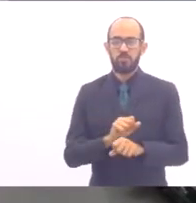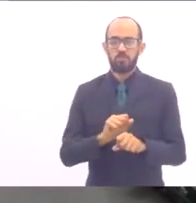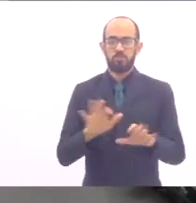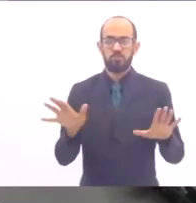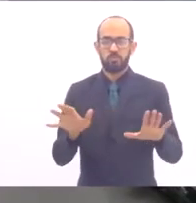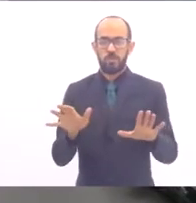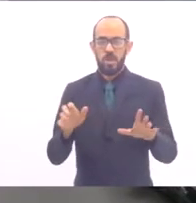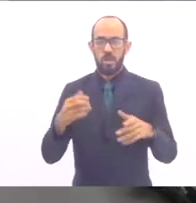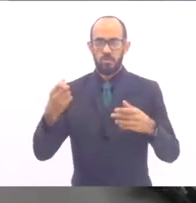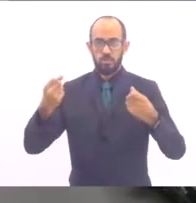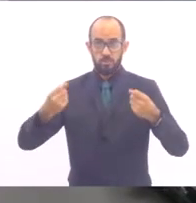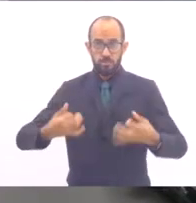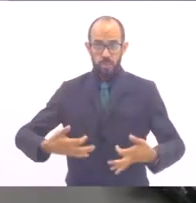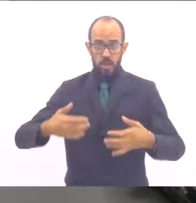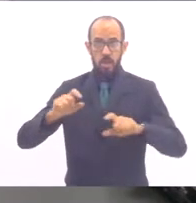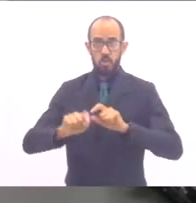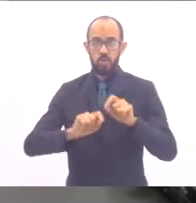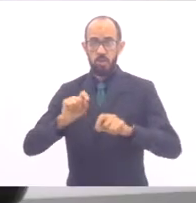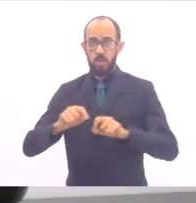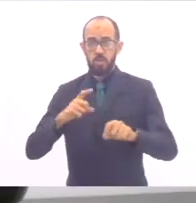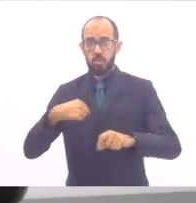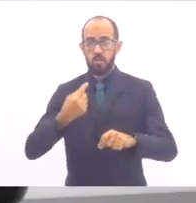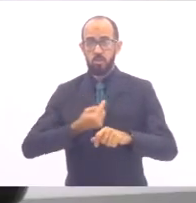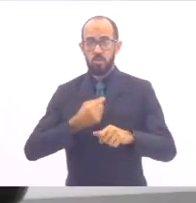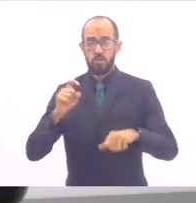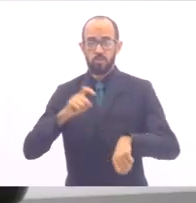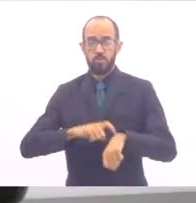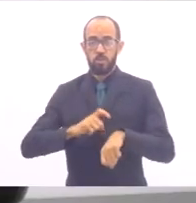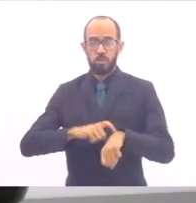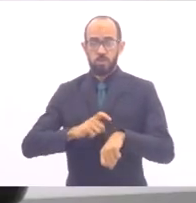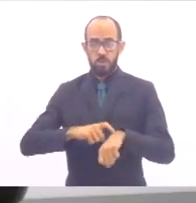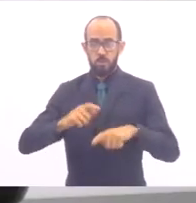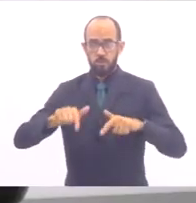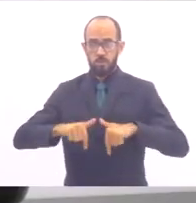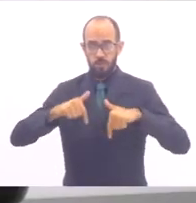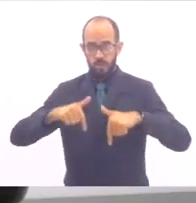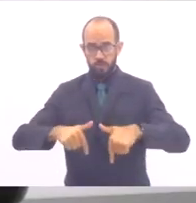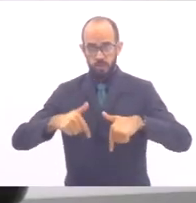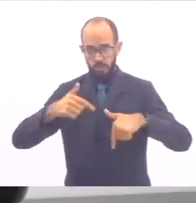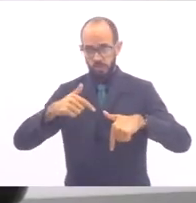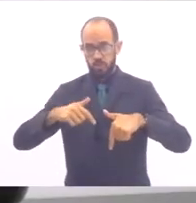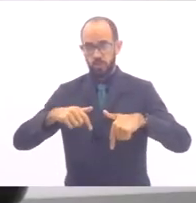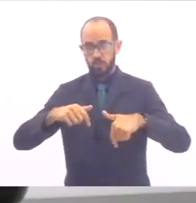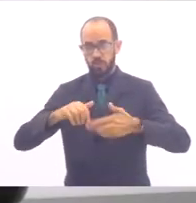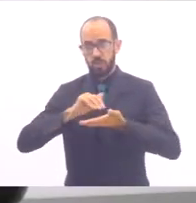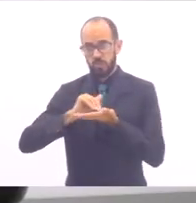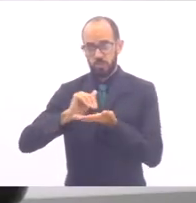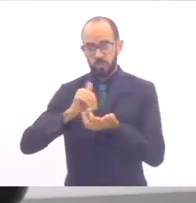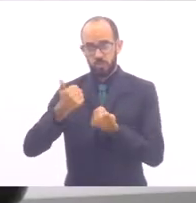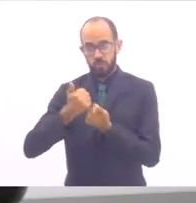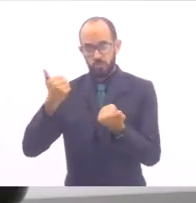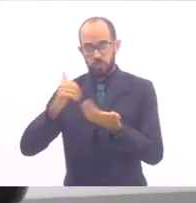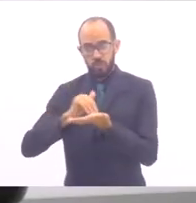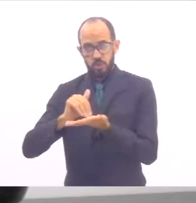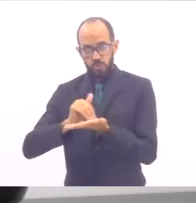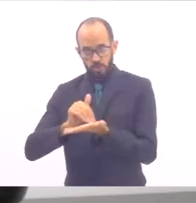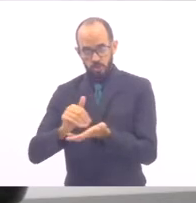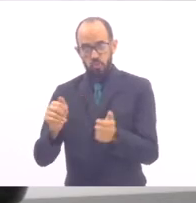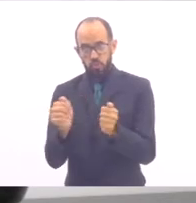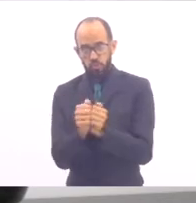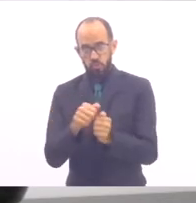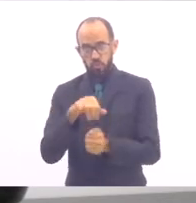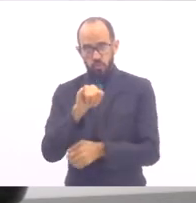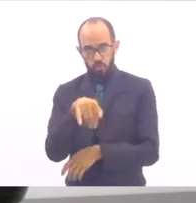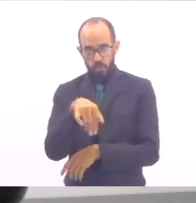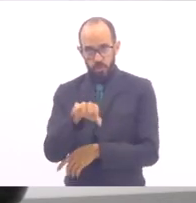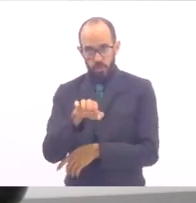que nós, enquanto estivemos à frente da subsecretaria e em conexão com o órgão executor, com a INEA,